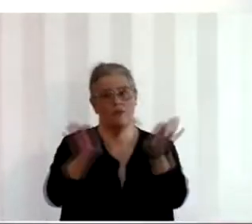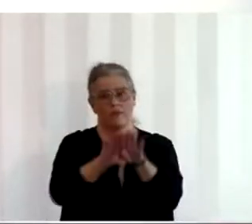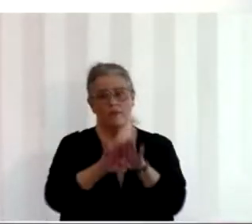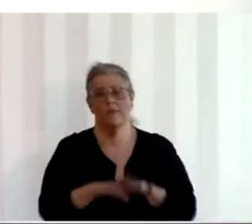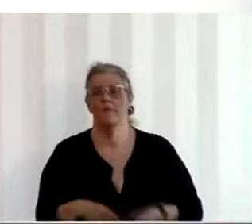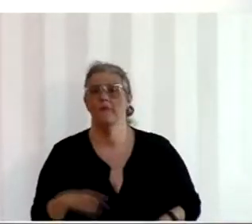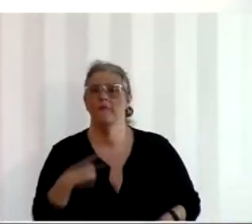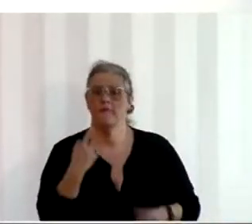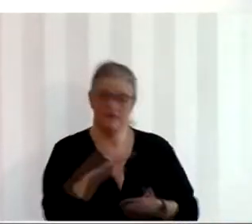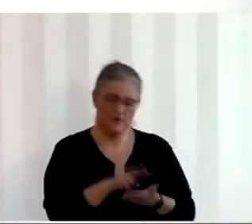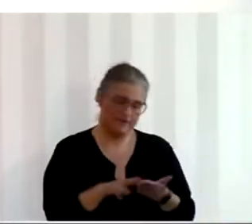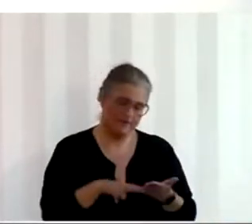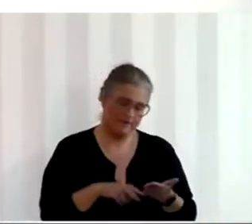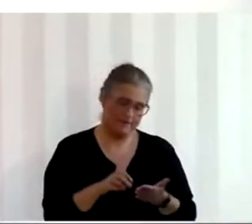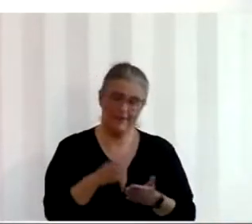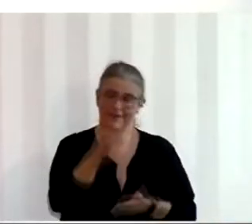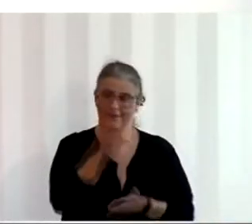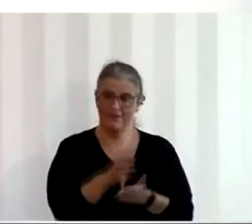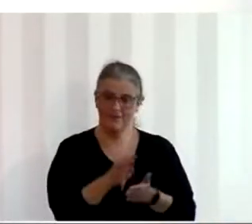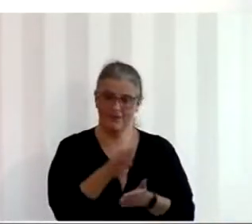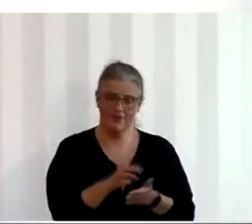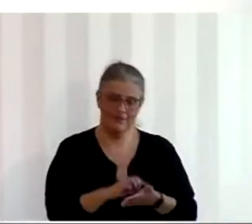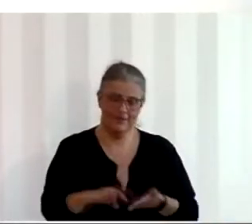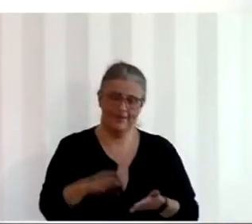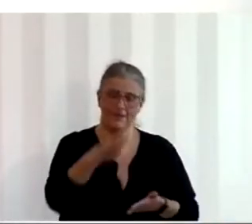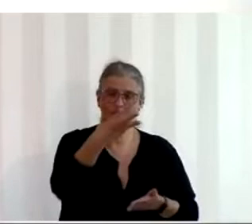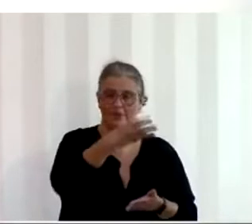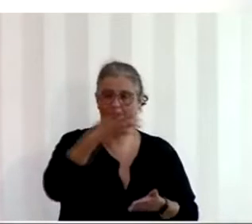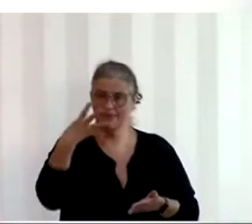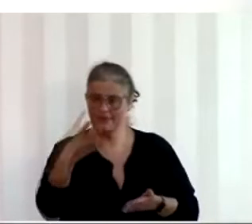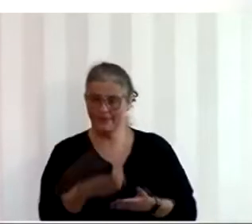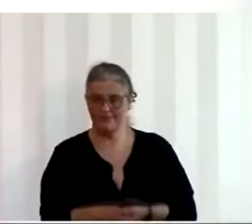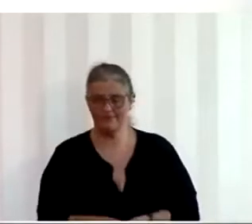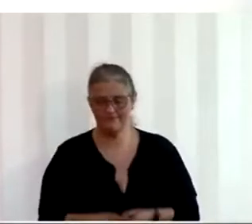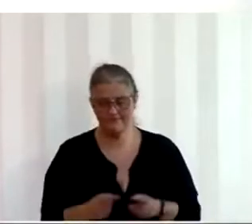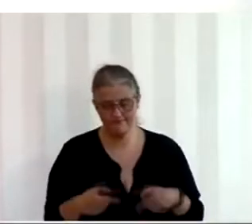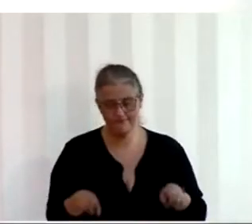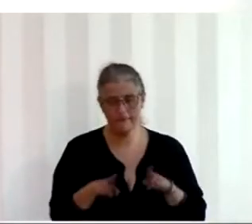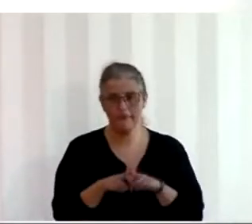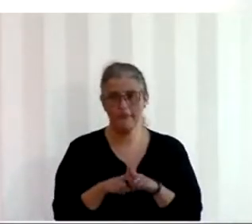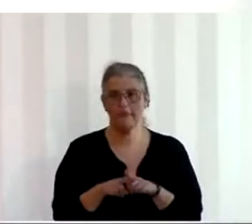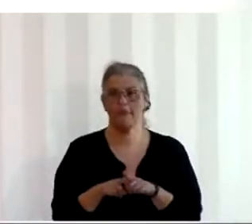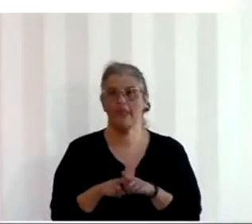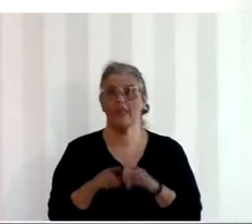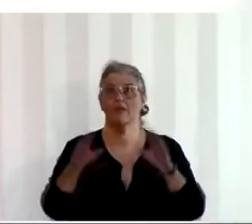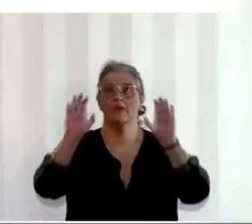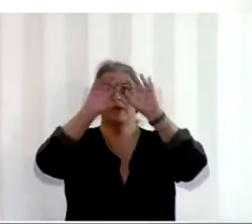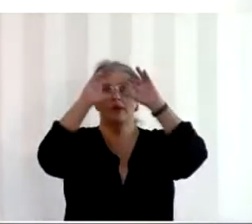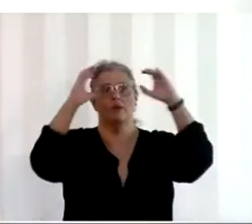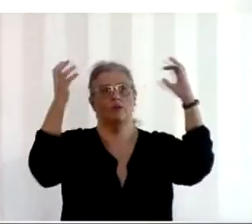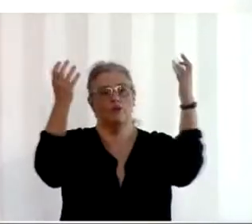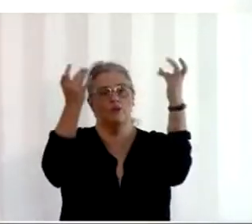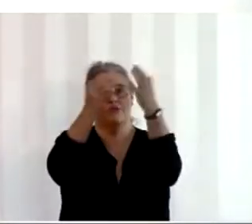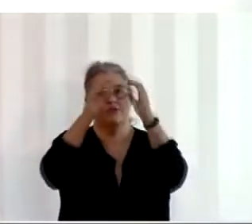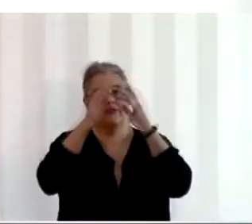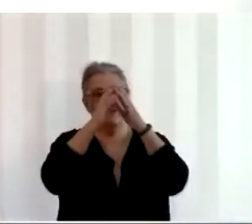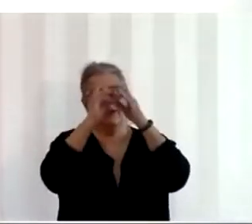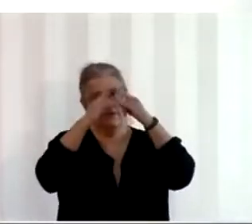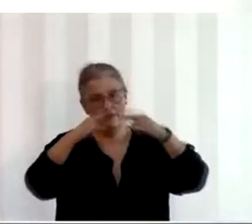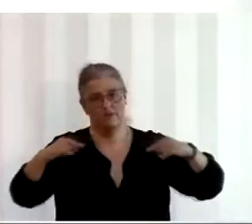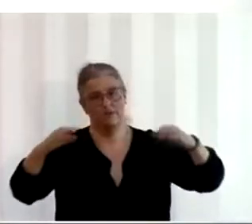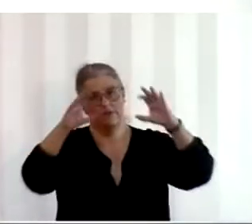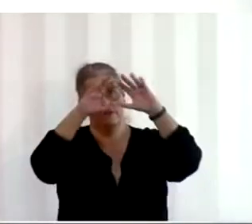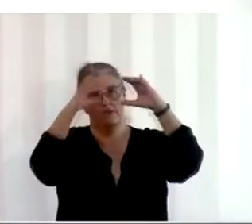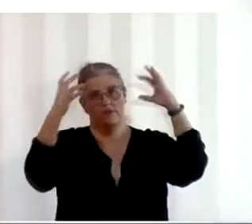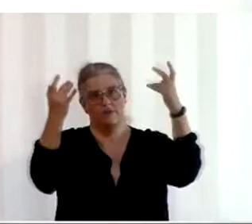verso 34, nos diz assim: então a nuvem cobriu a tenda da congregação, e a glória do